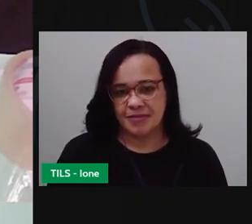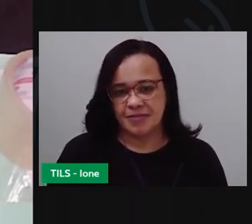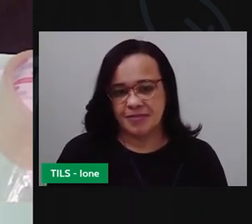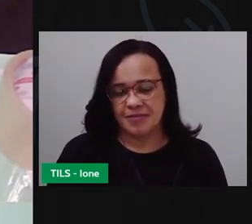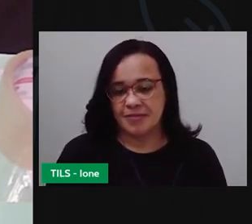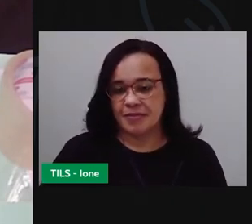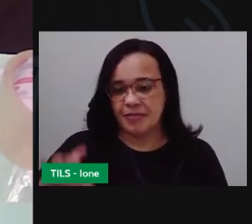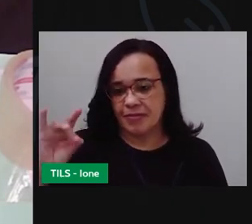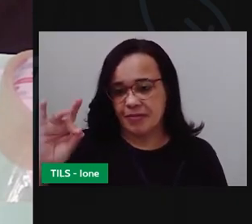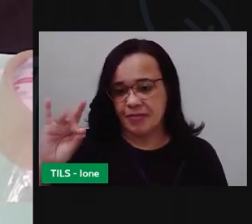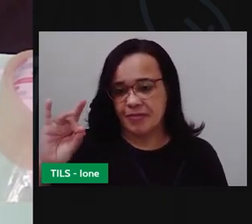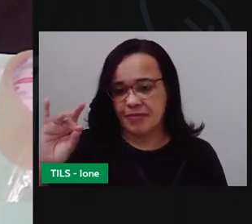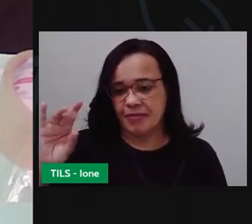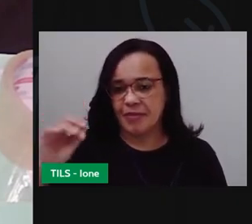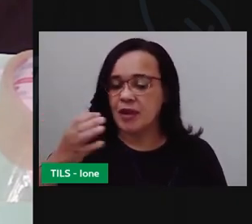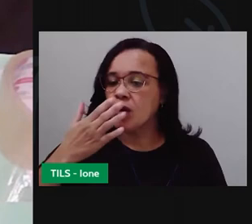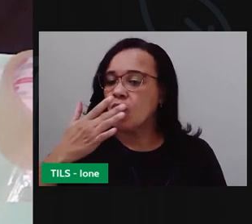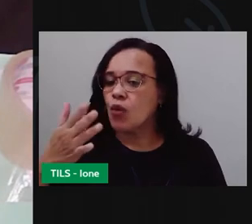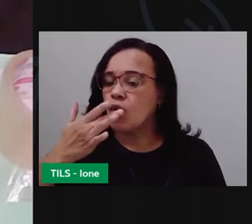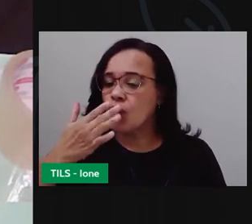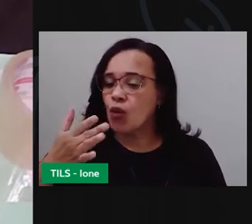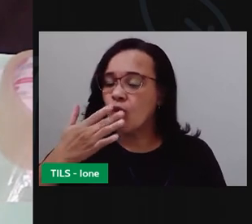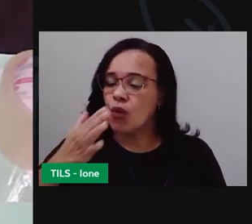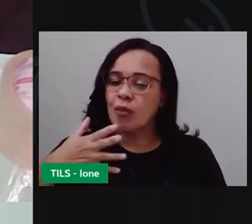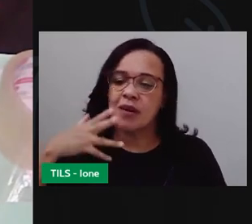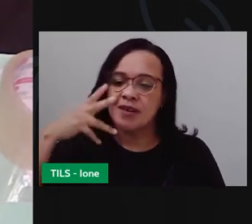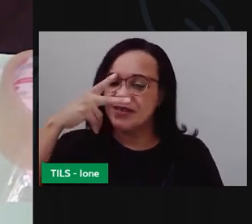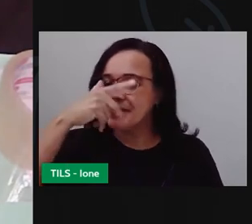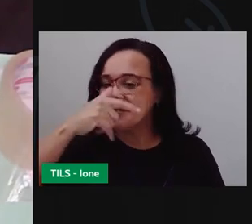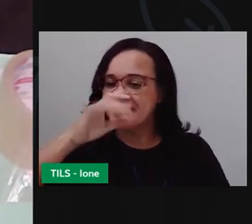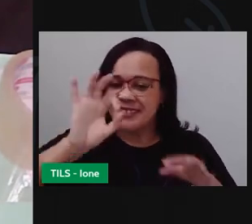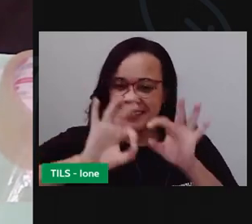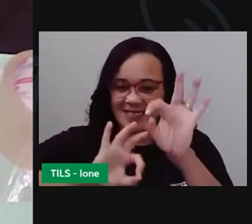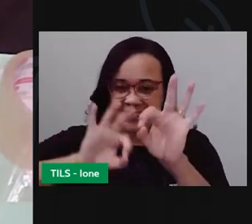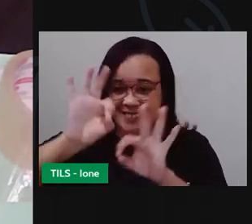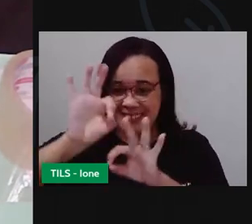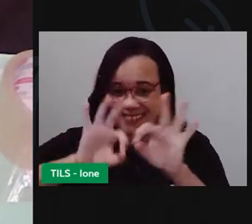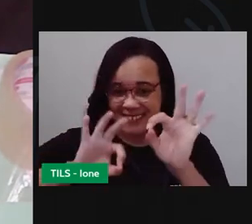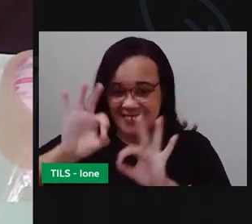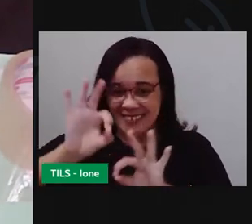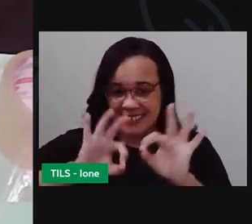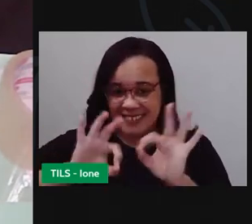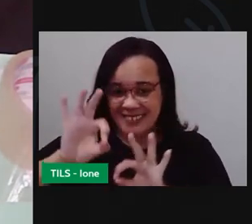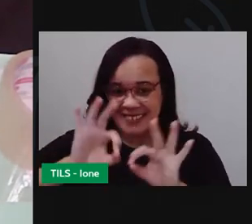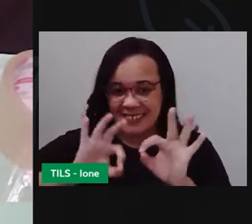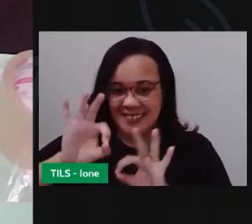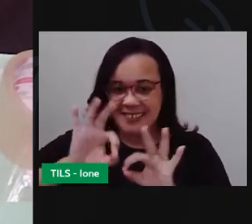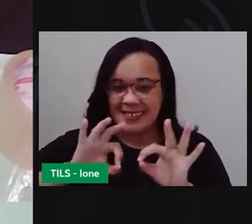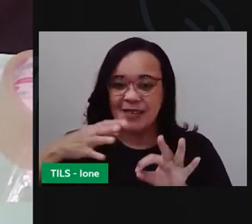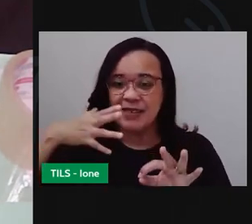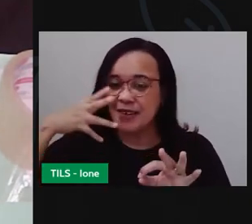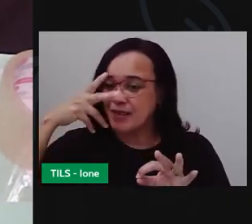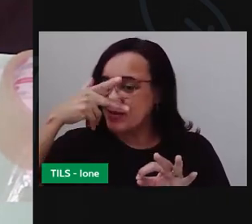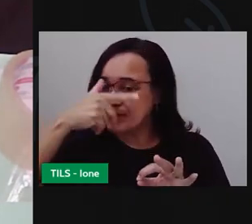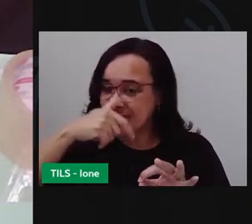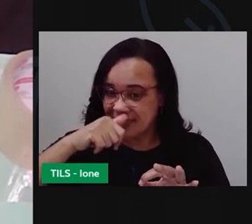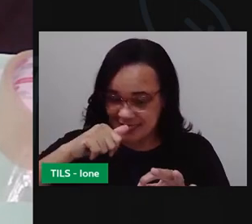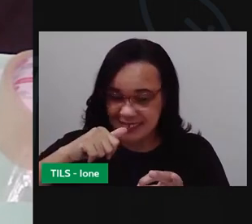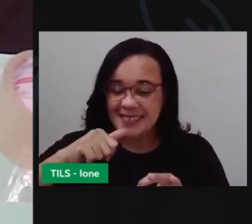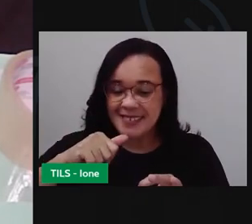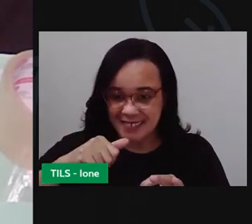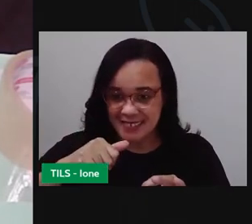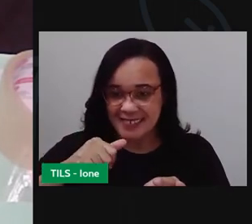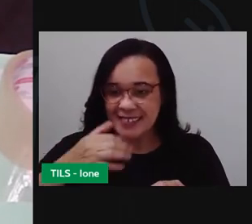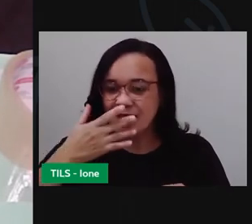fita adesiva colorida para enfeitar. Vou envolver aqui, ó, passar em volta dos